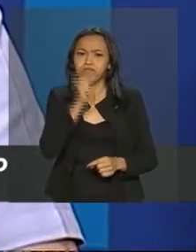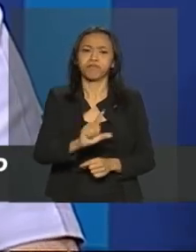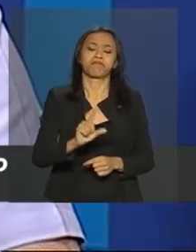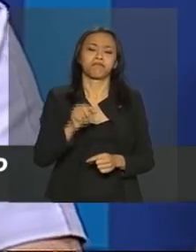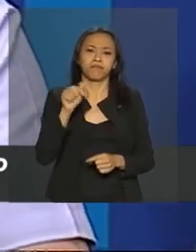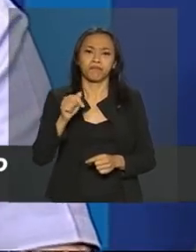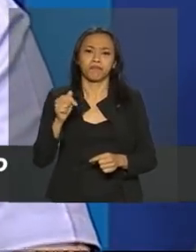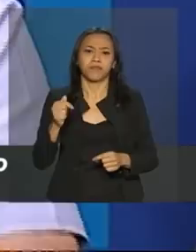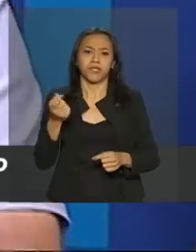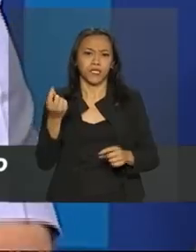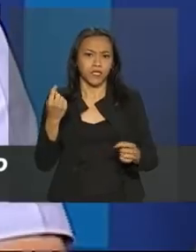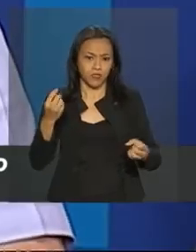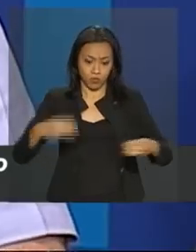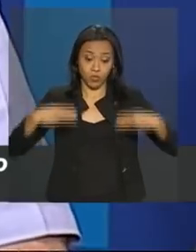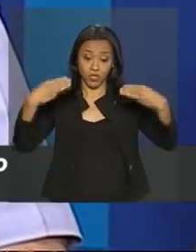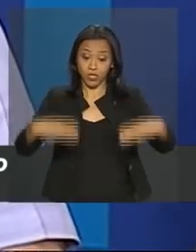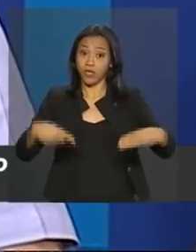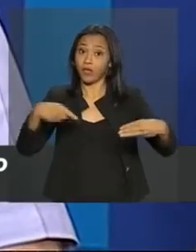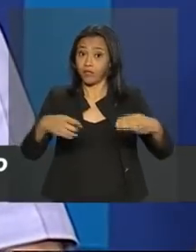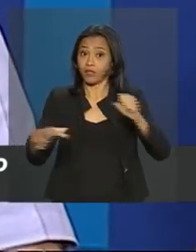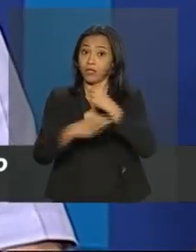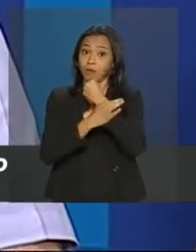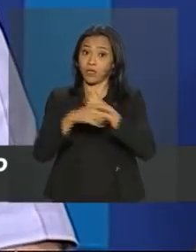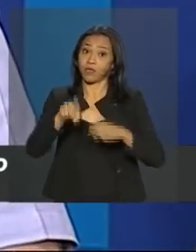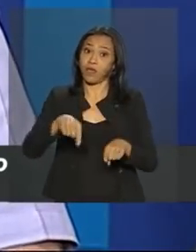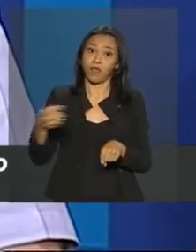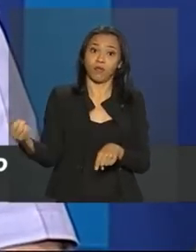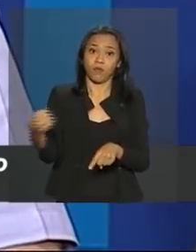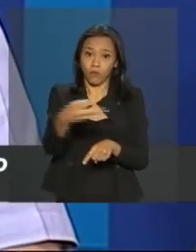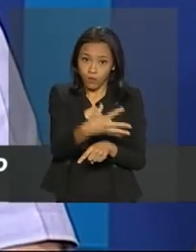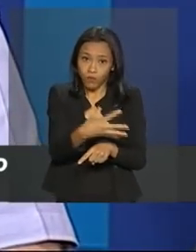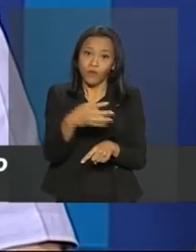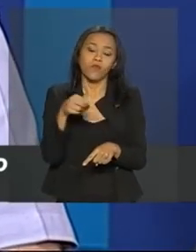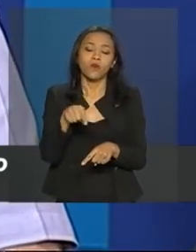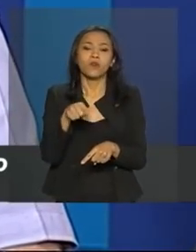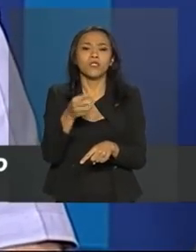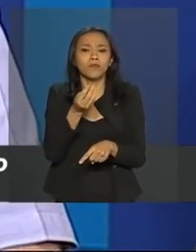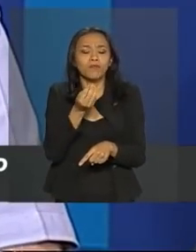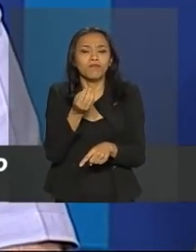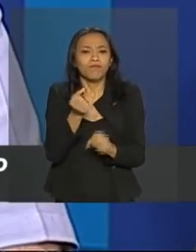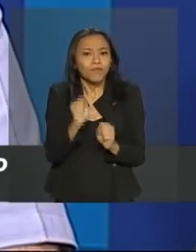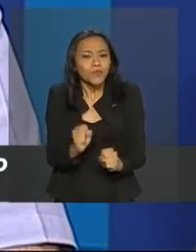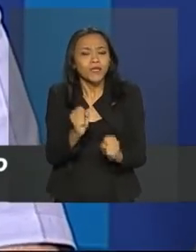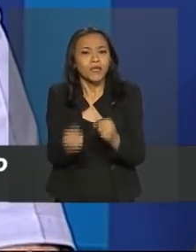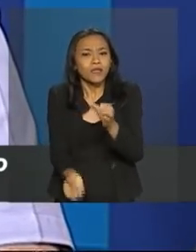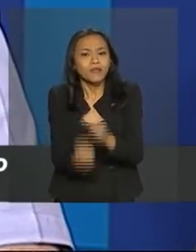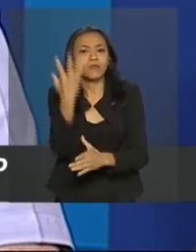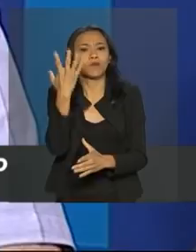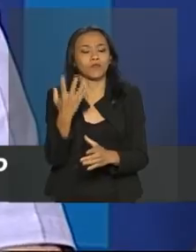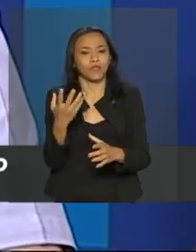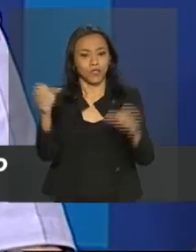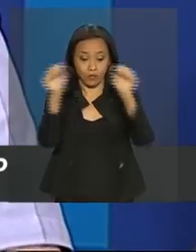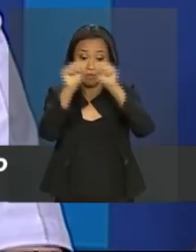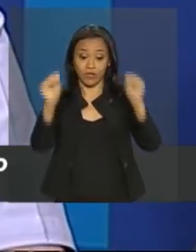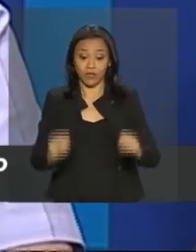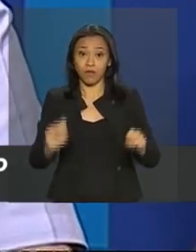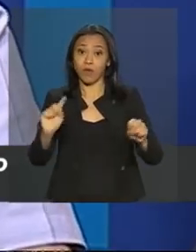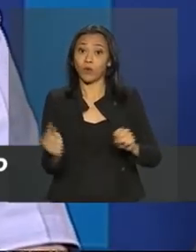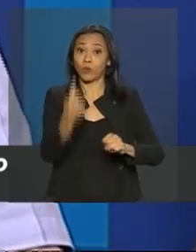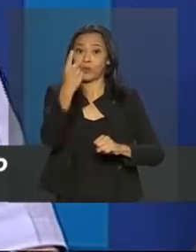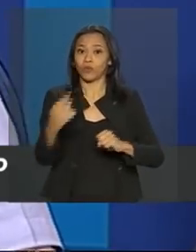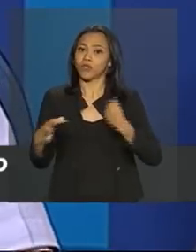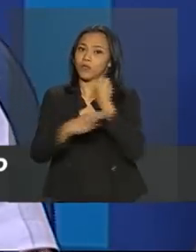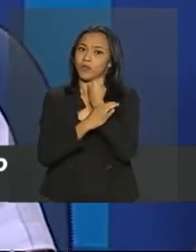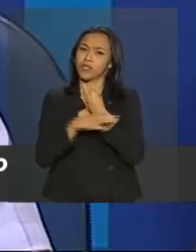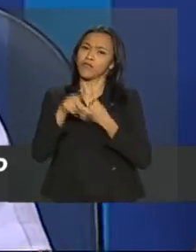ministério que é novo que foi criado mas foi poder implantar esse sistema único de segurança pública então todos estão